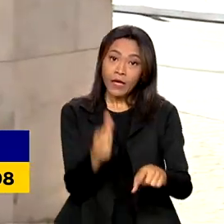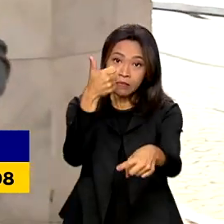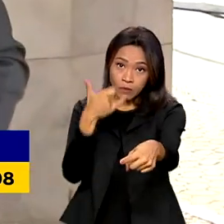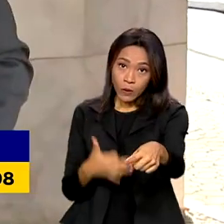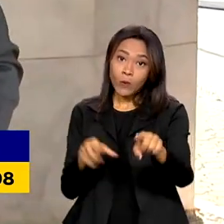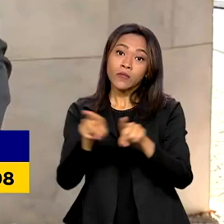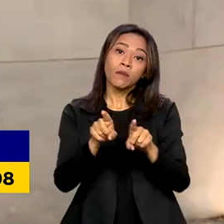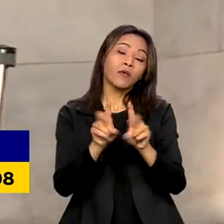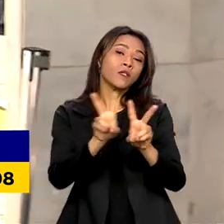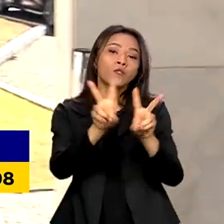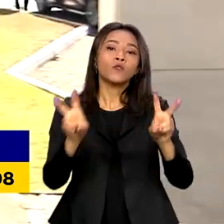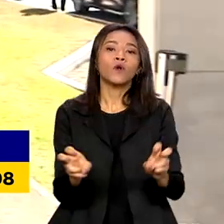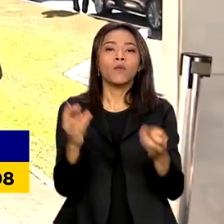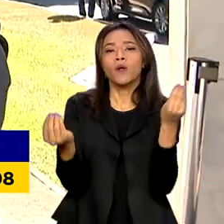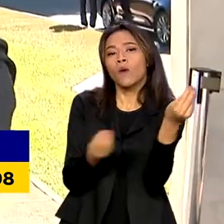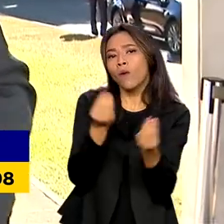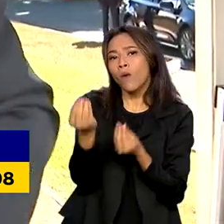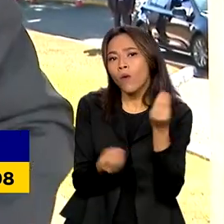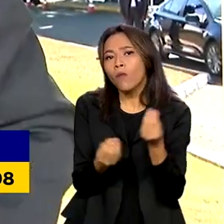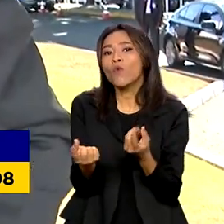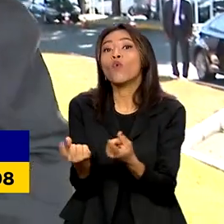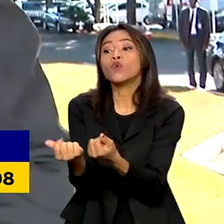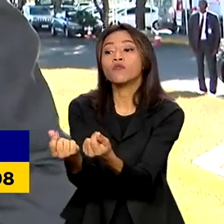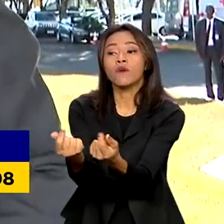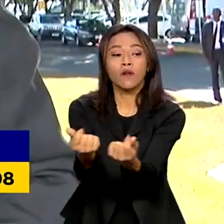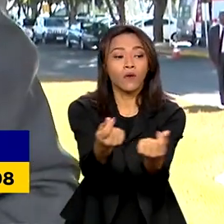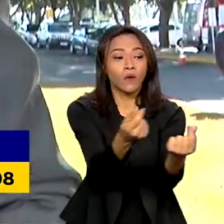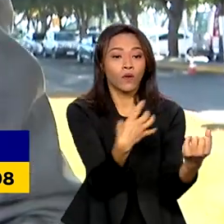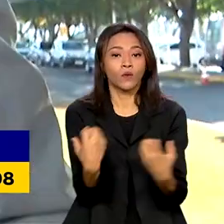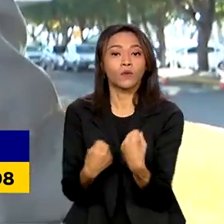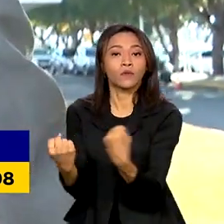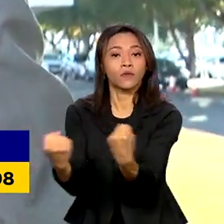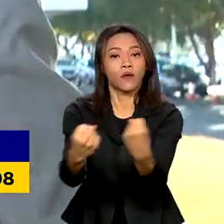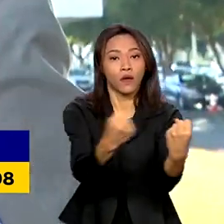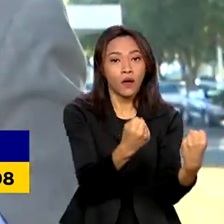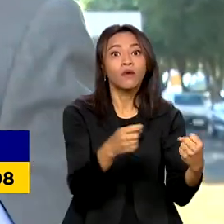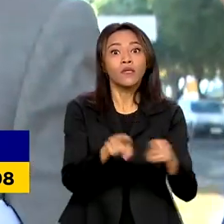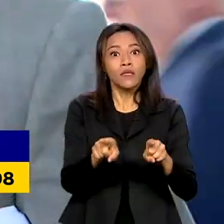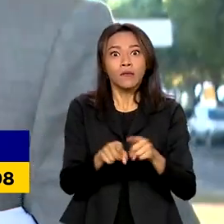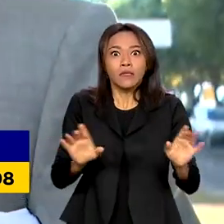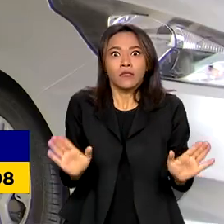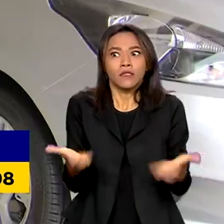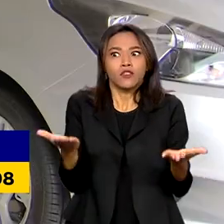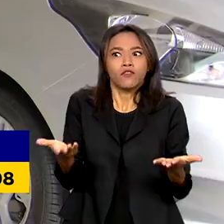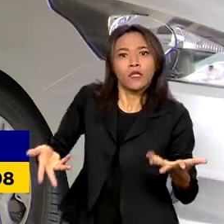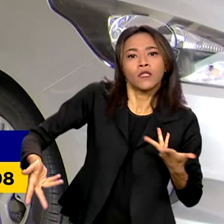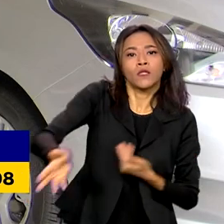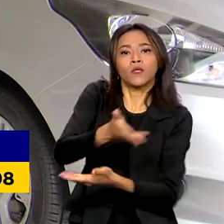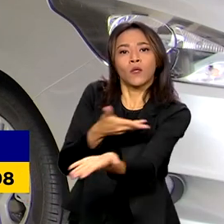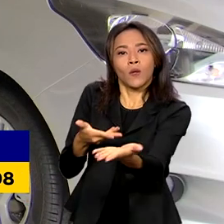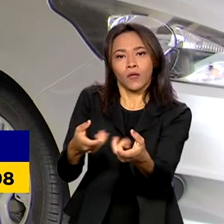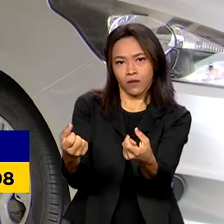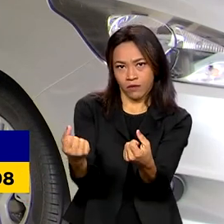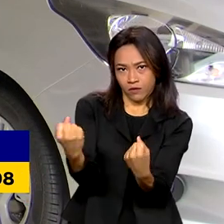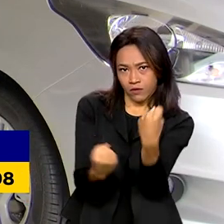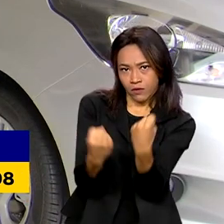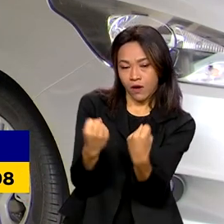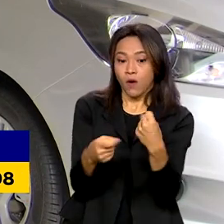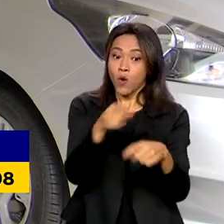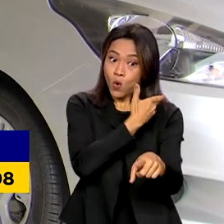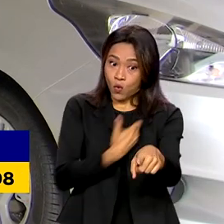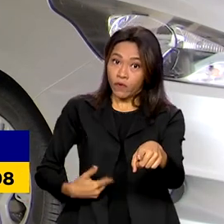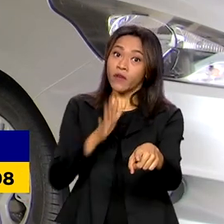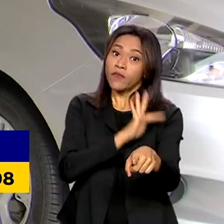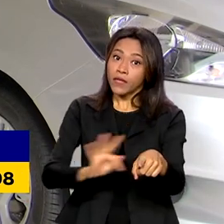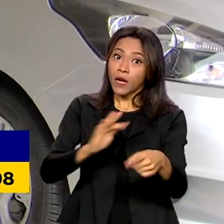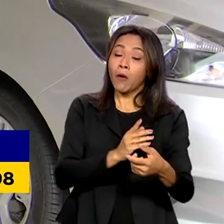do programa de redução de preço dos automóveis e de incentivo à renovação da frota. O governo federal prorrogou por